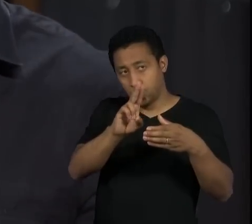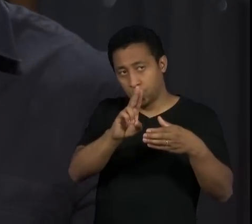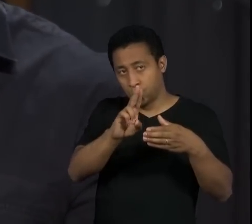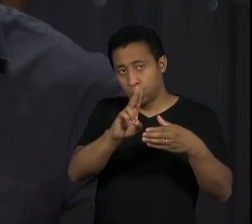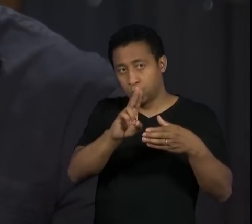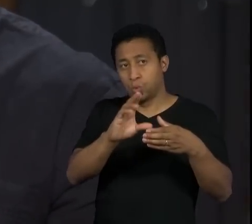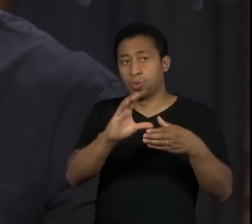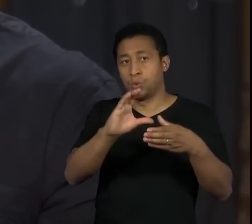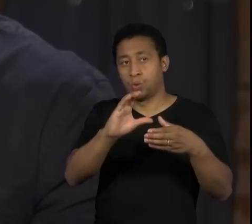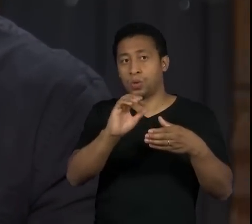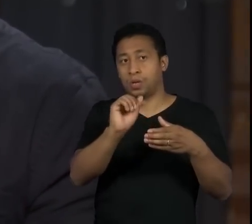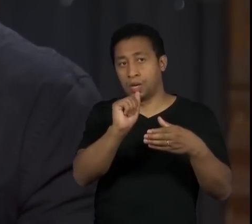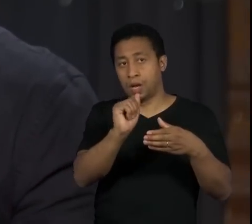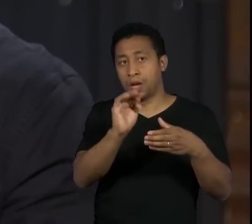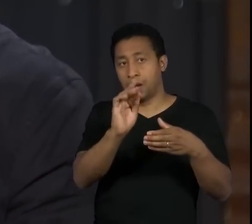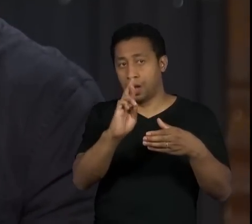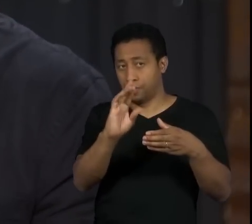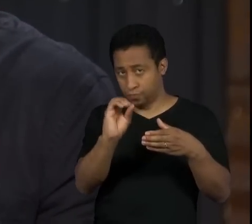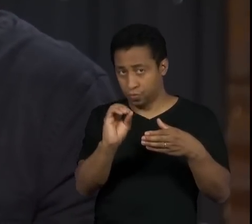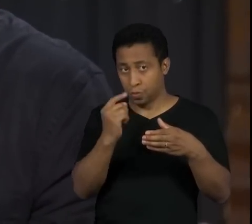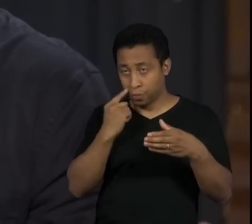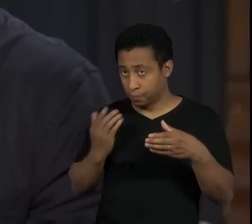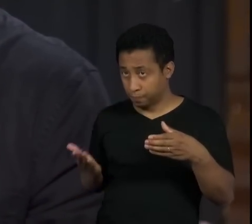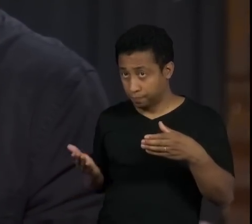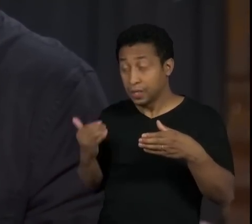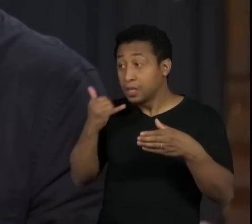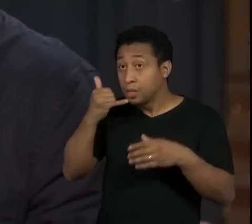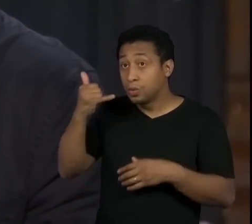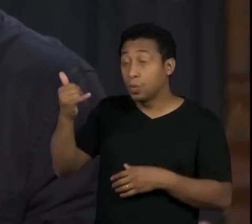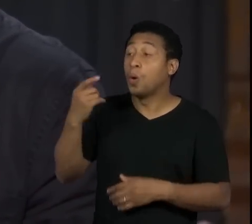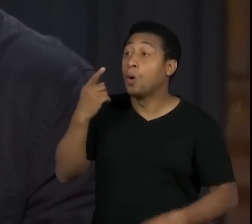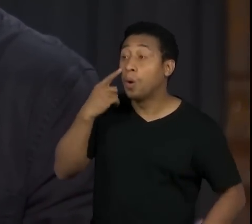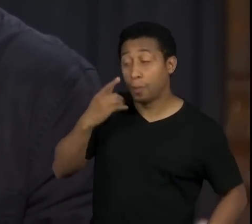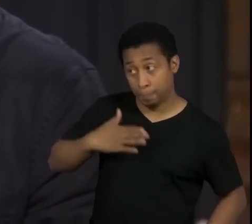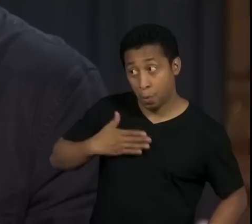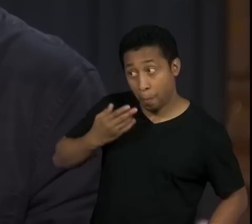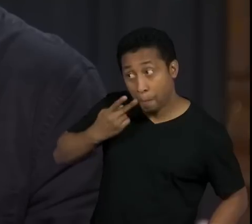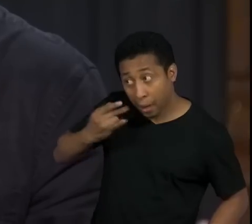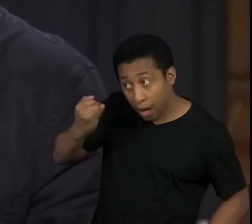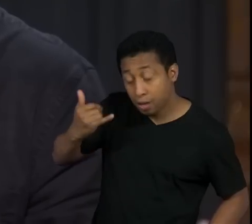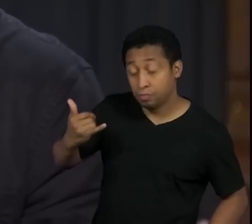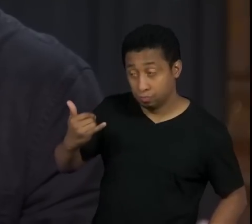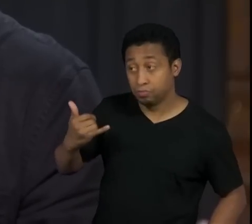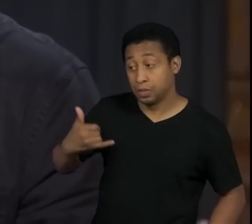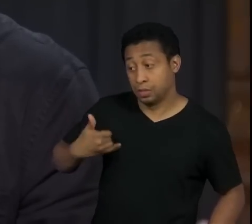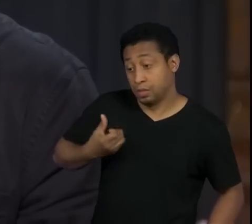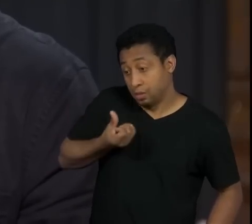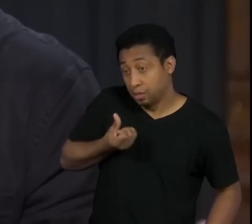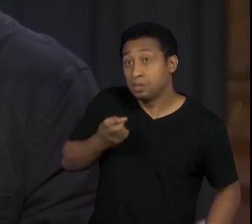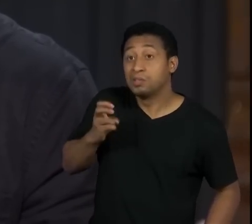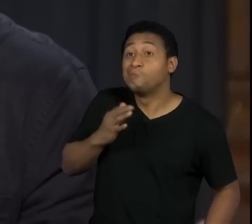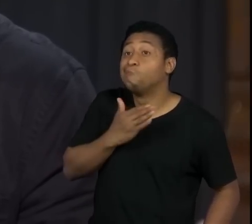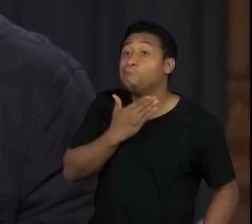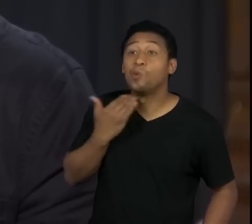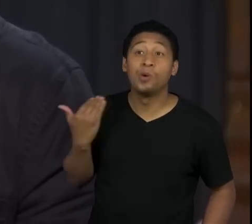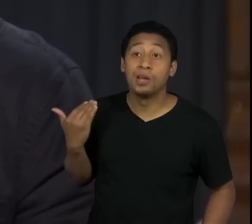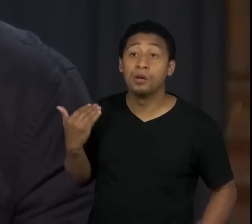ela falando o seguinte, olha, o meu pai morreu com 65 anos de idade, trabalhou a vida inteira, eu pouco vi meu pai, e